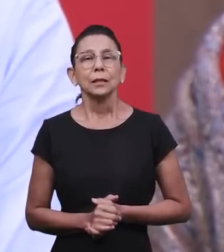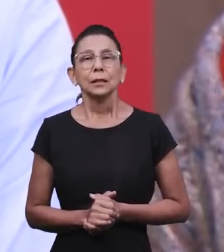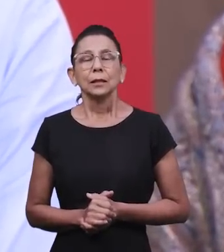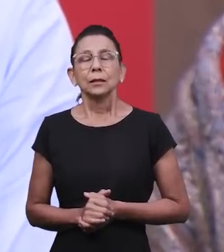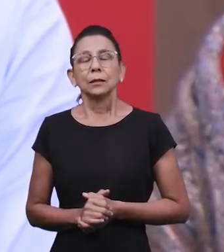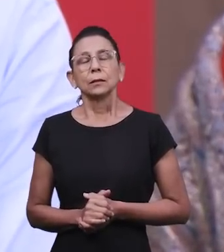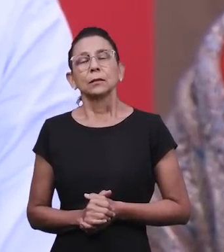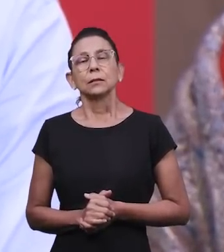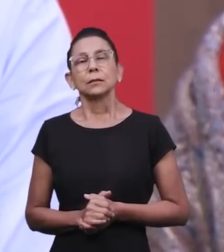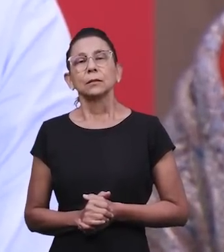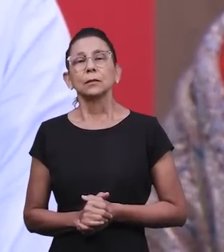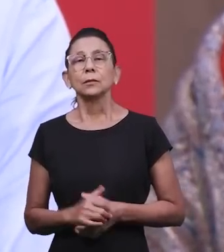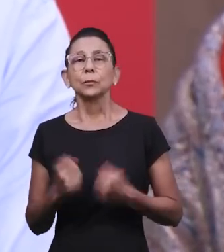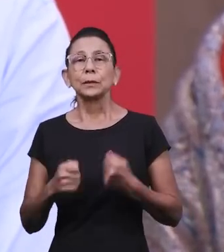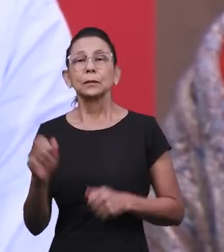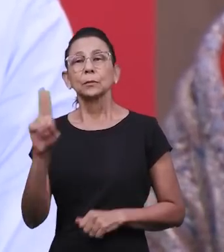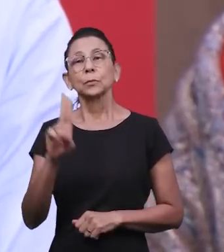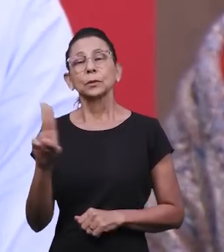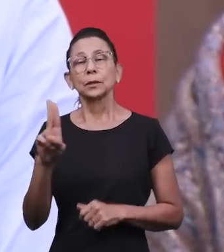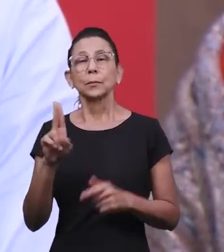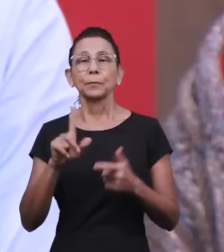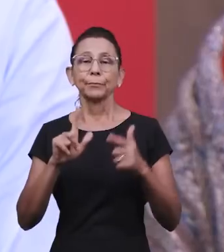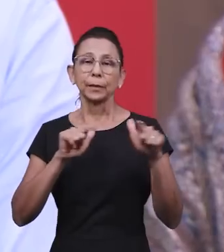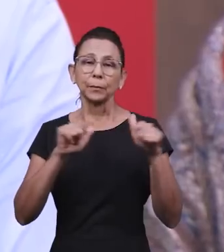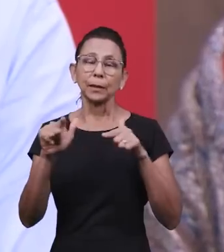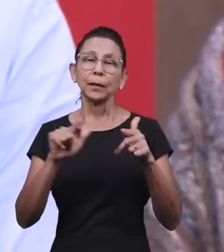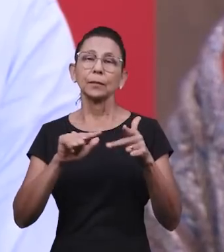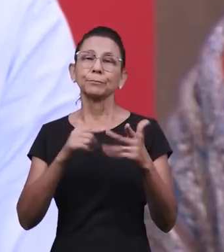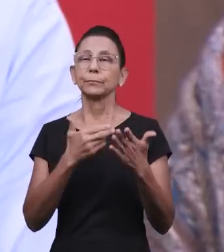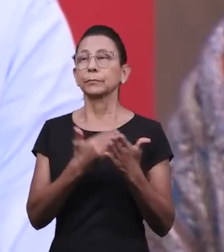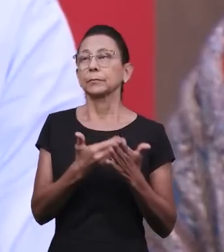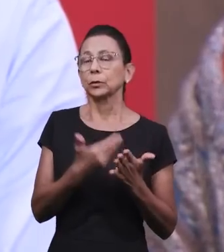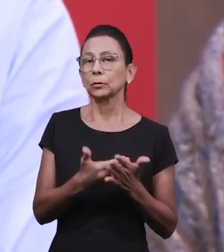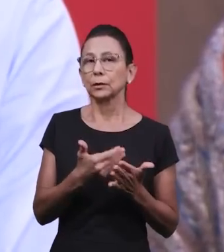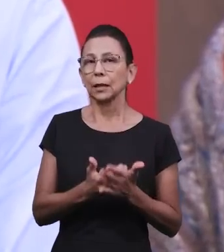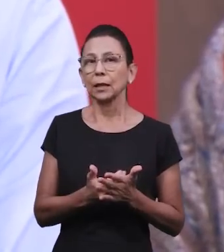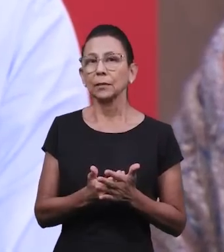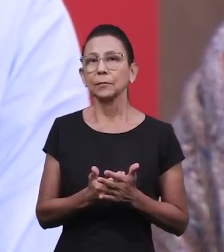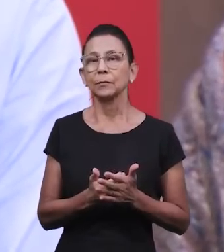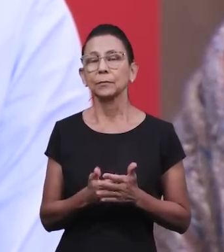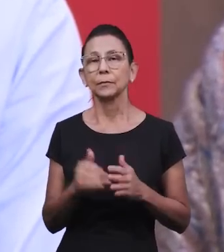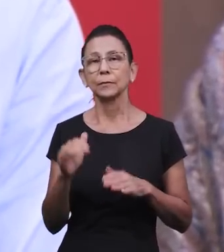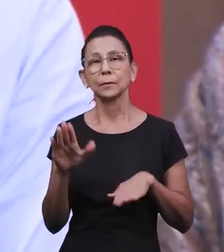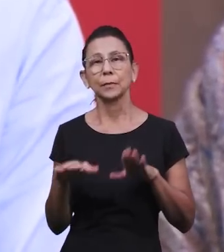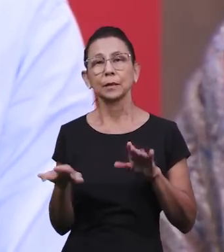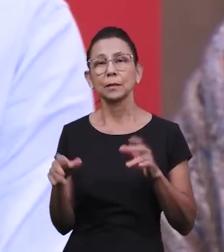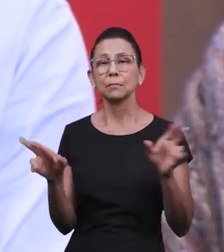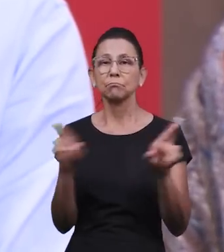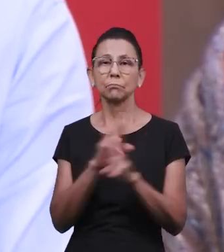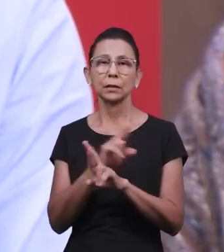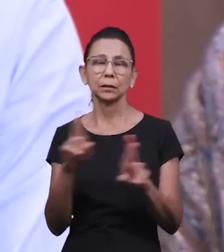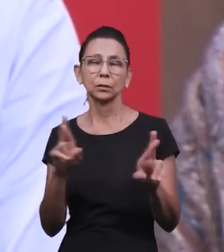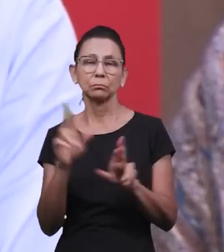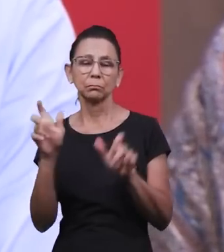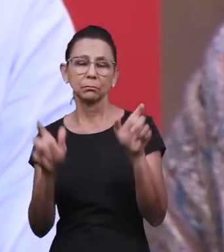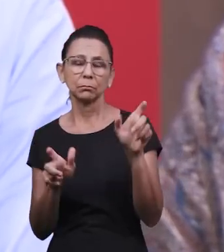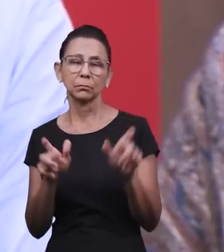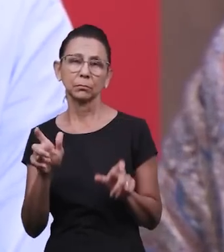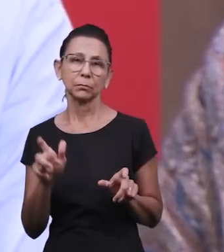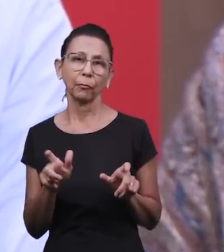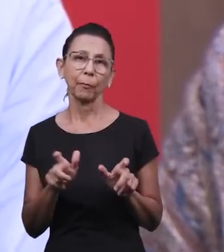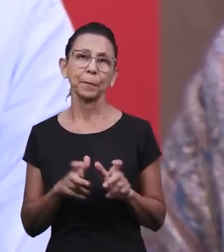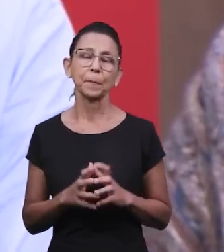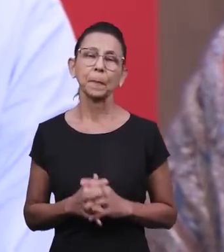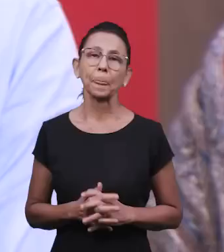delas para poder trabalhar, para poder estudar e às vezes até nos nossos relacionamentos. Então, sabendo disso, da